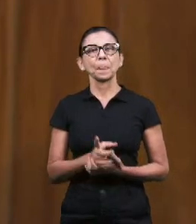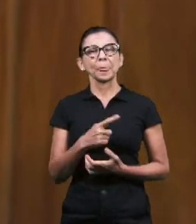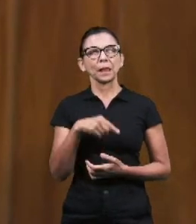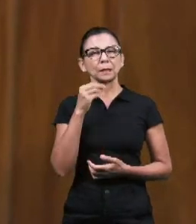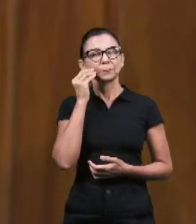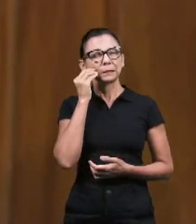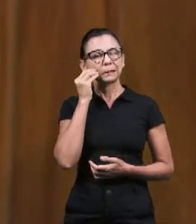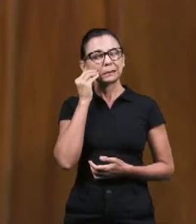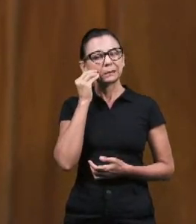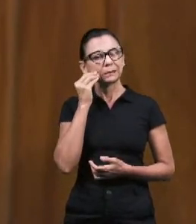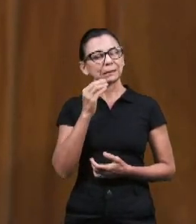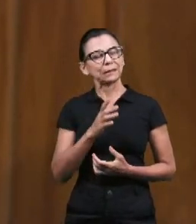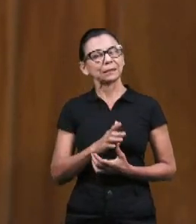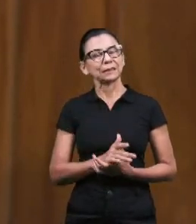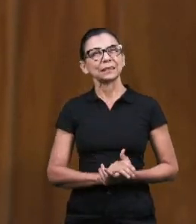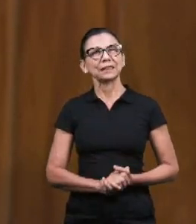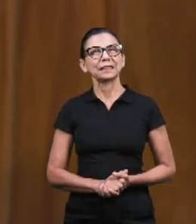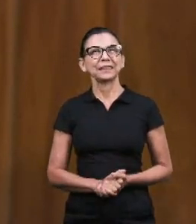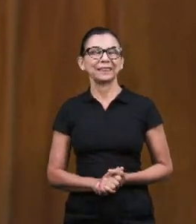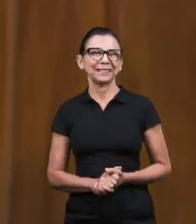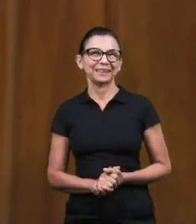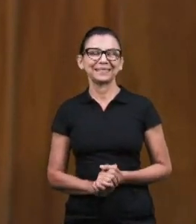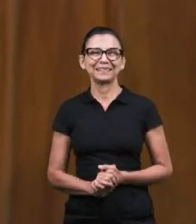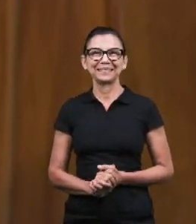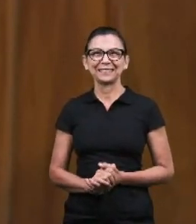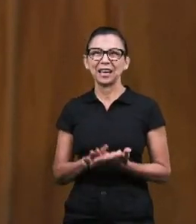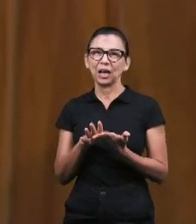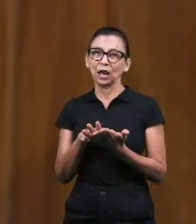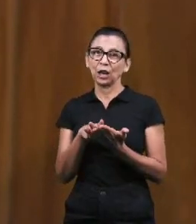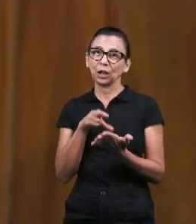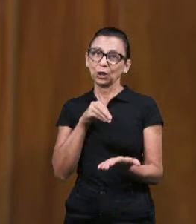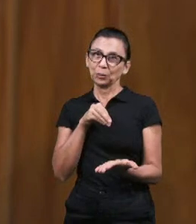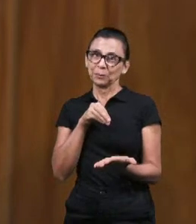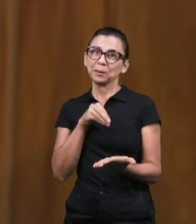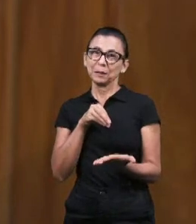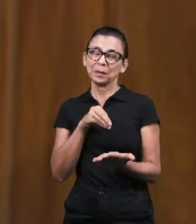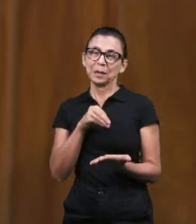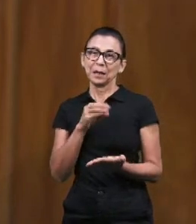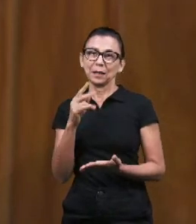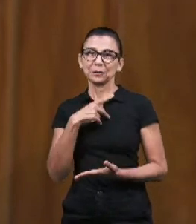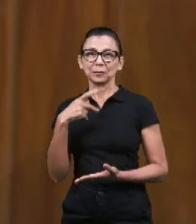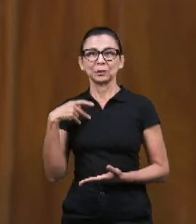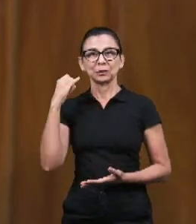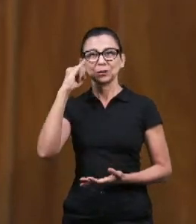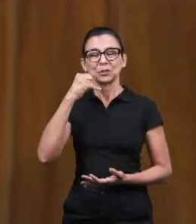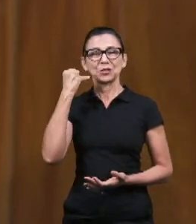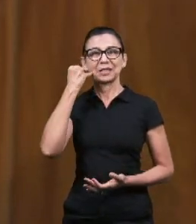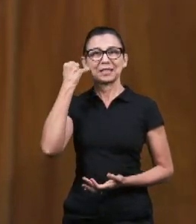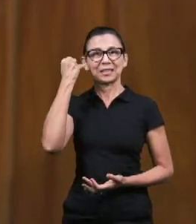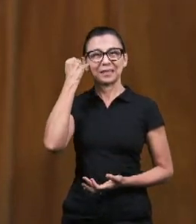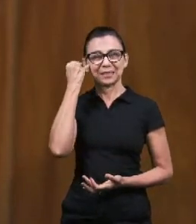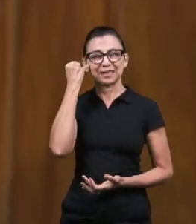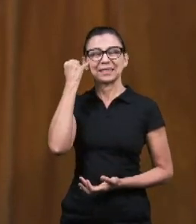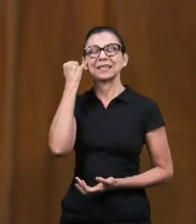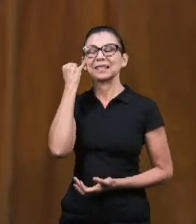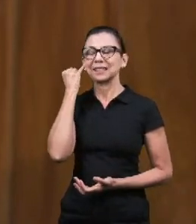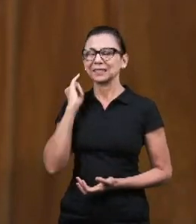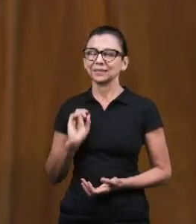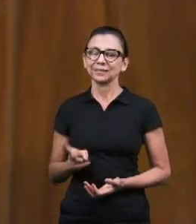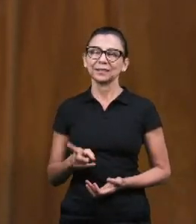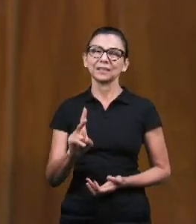aqui imitar um pouco, ou fazer as vezes do pastor Josias Júnior, que é aquele que tem sempre